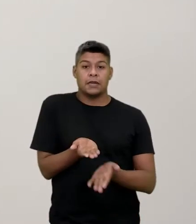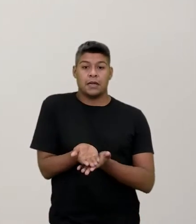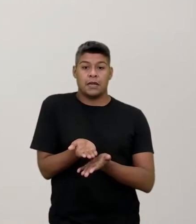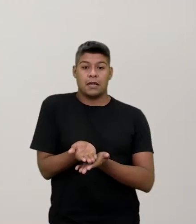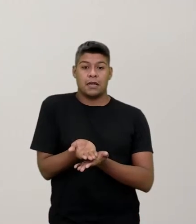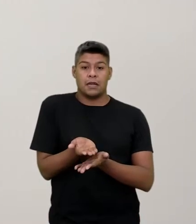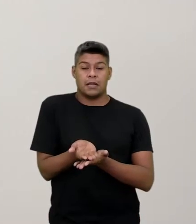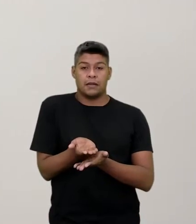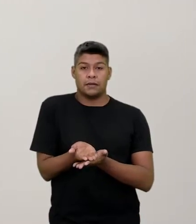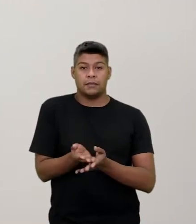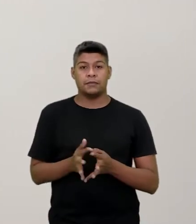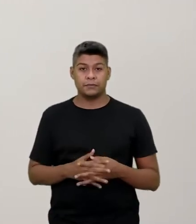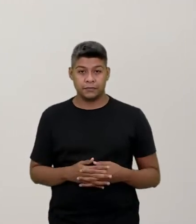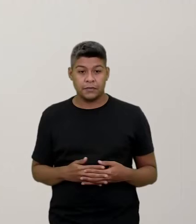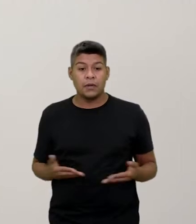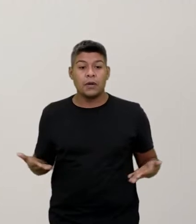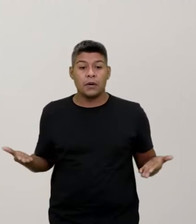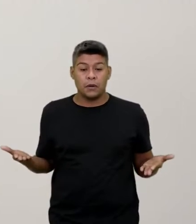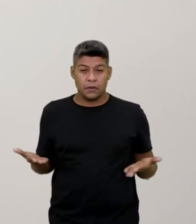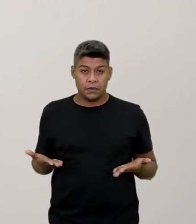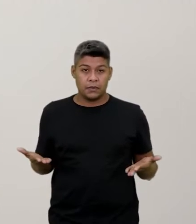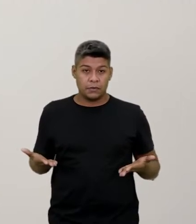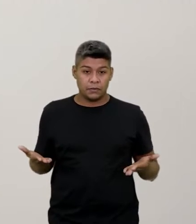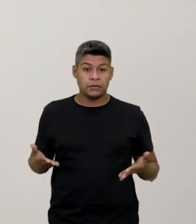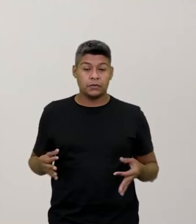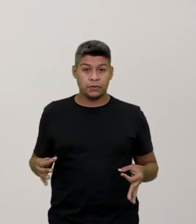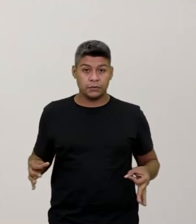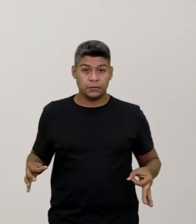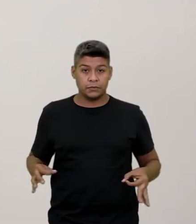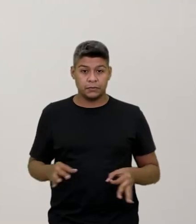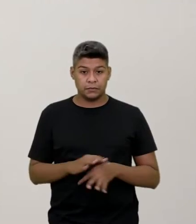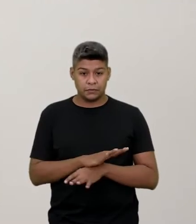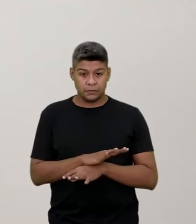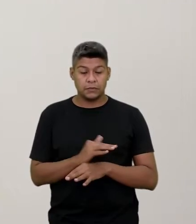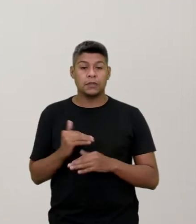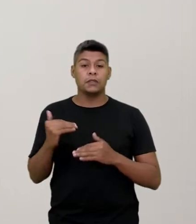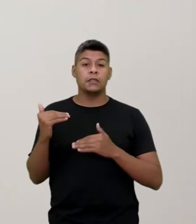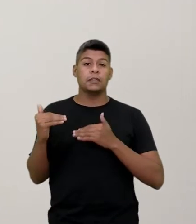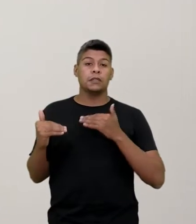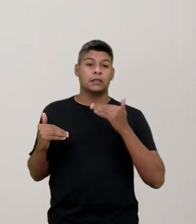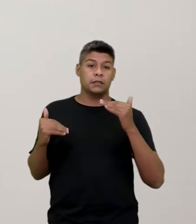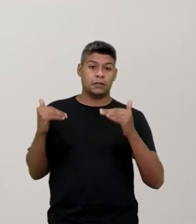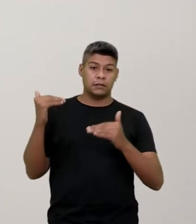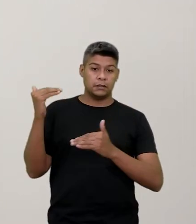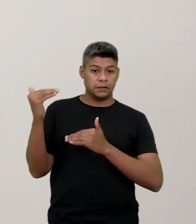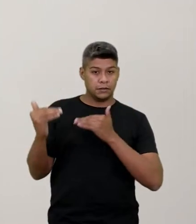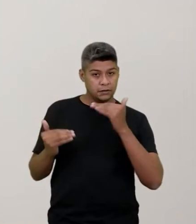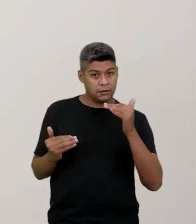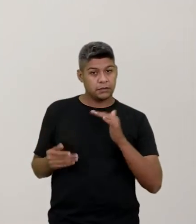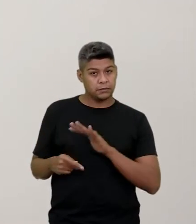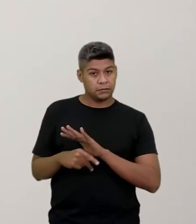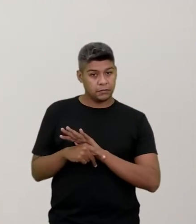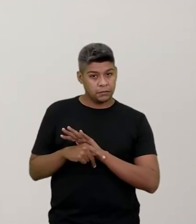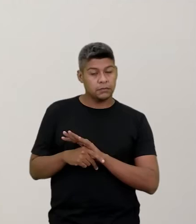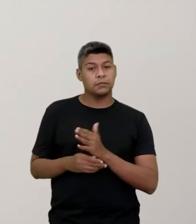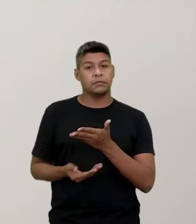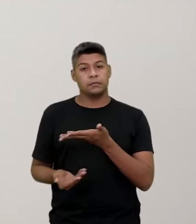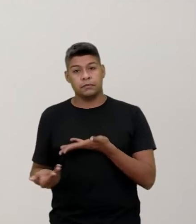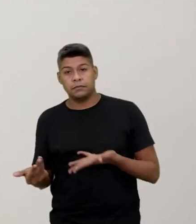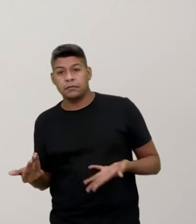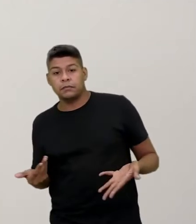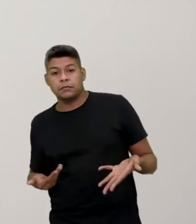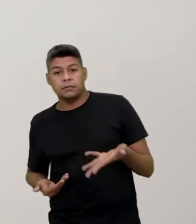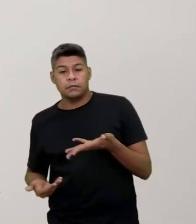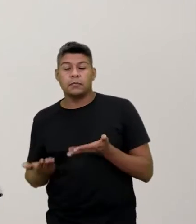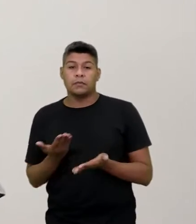componente. E hoje a gente vai terminar essa parte do desenvolvimento para ir para a sistematização a